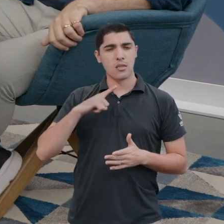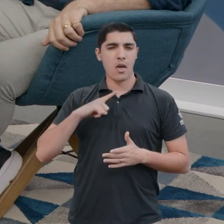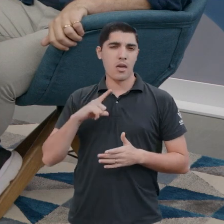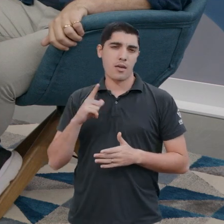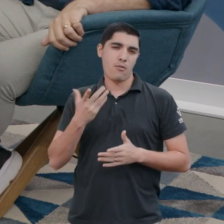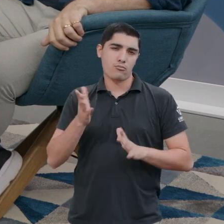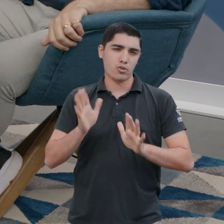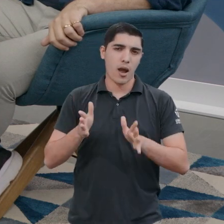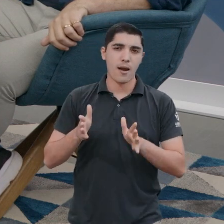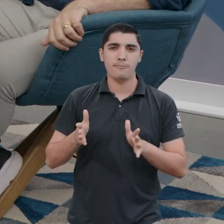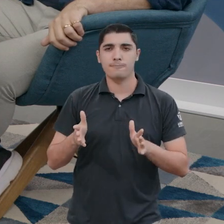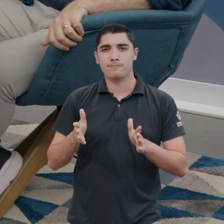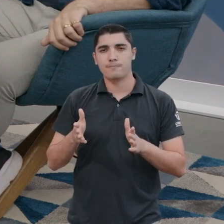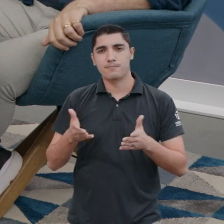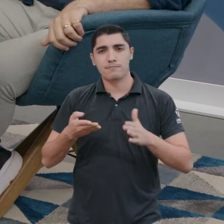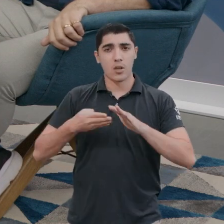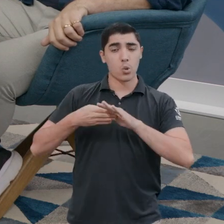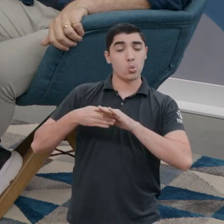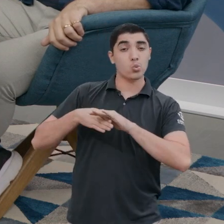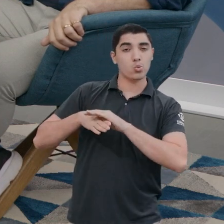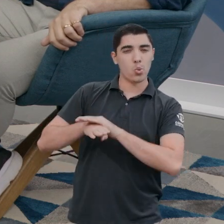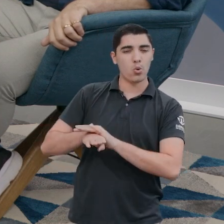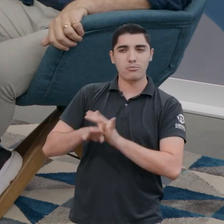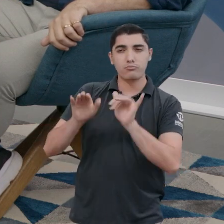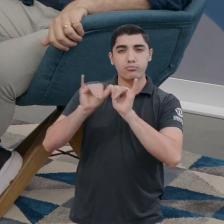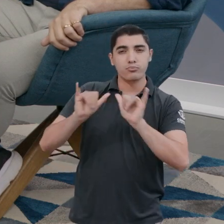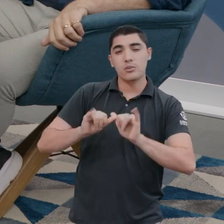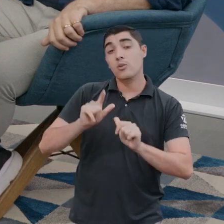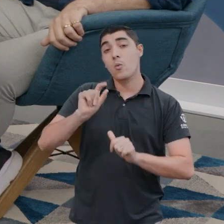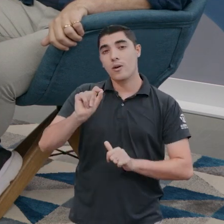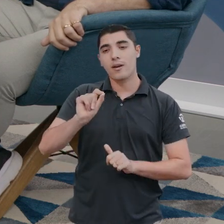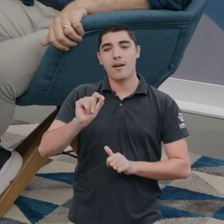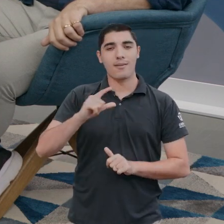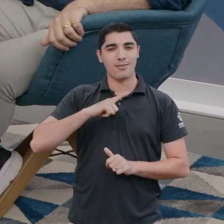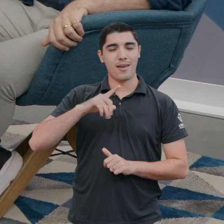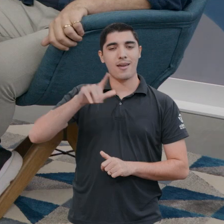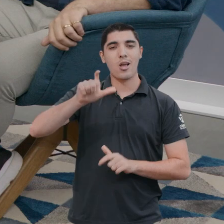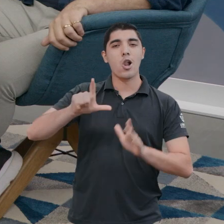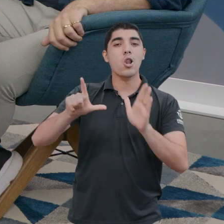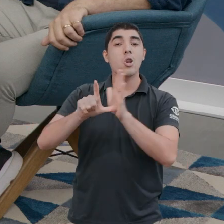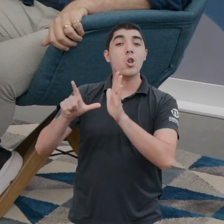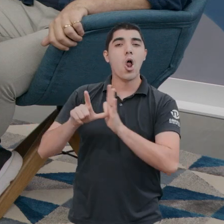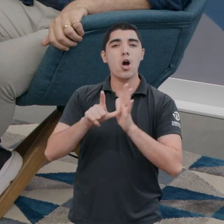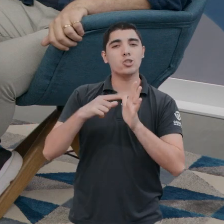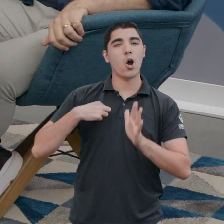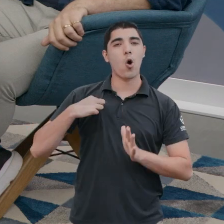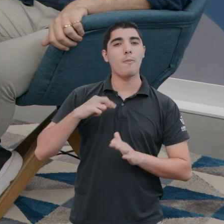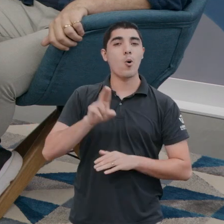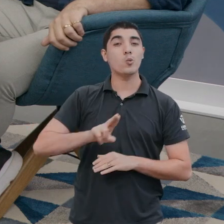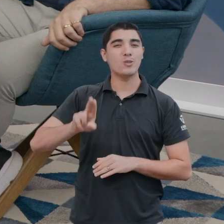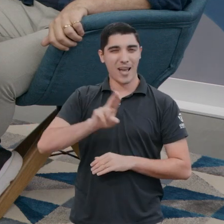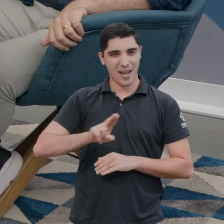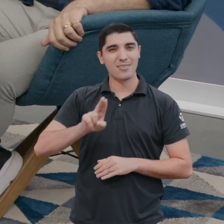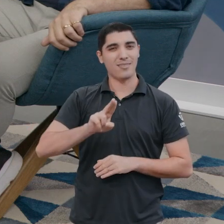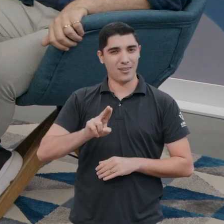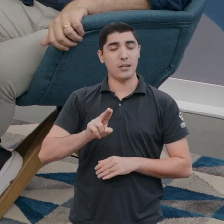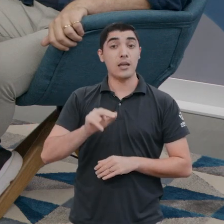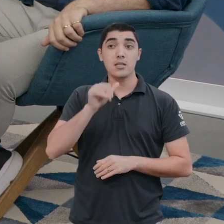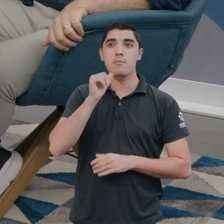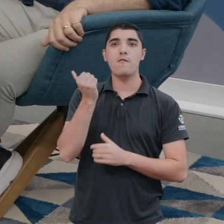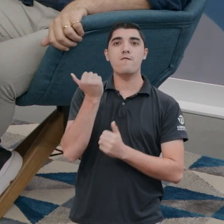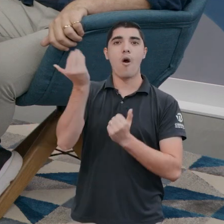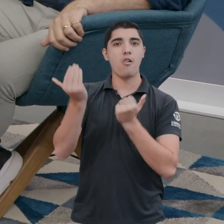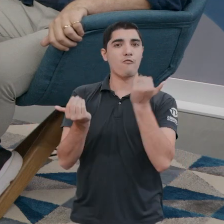Um costume que tem ficado forte também são a questão dos brechós. Inclusive, fora do país, é